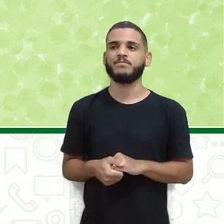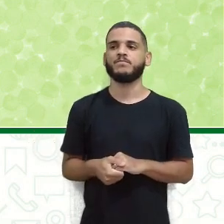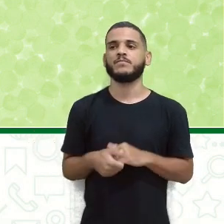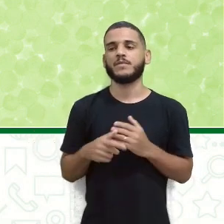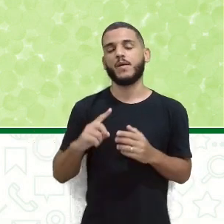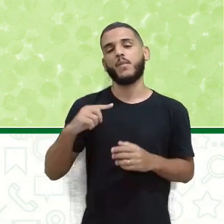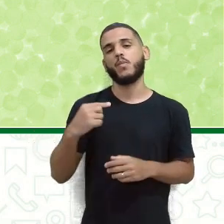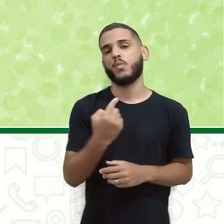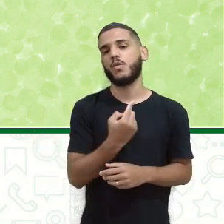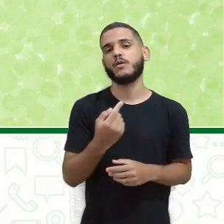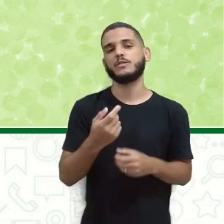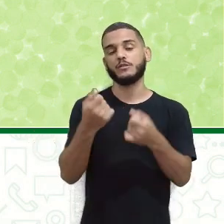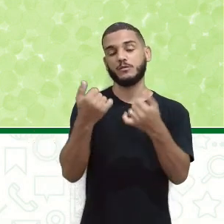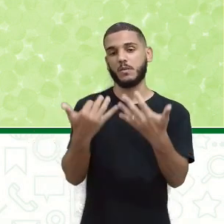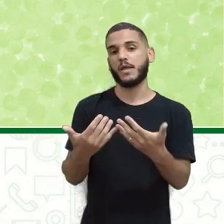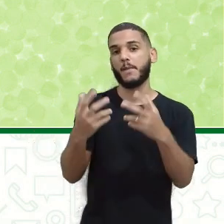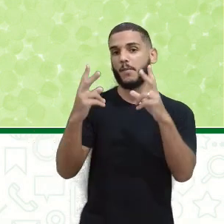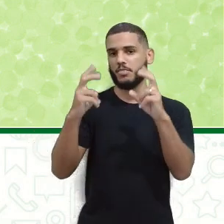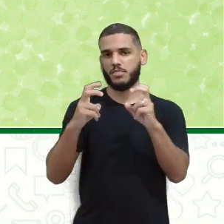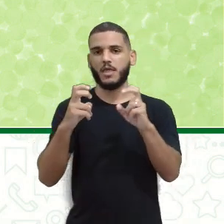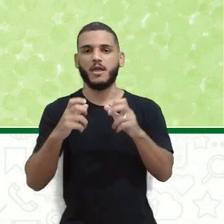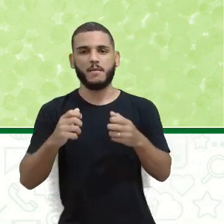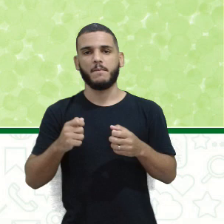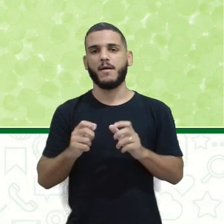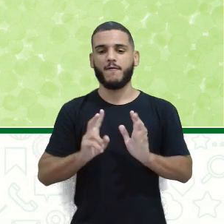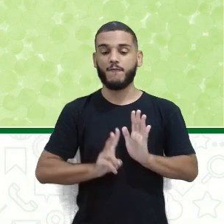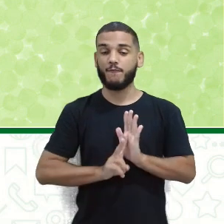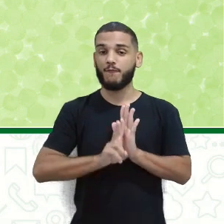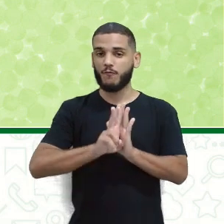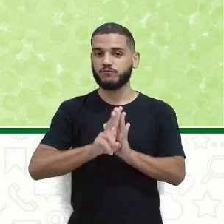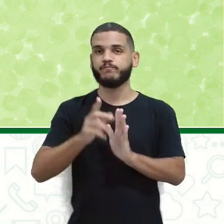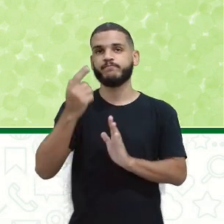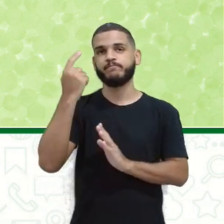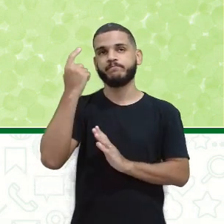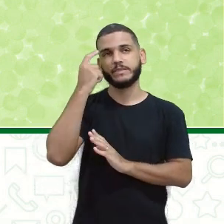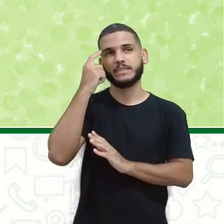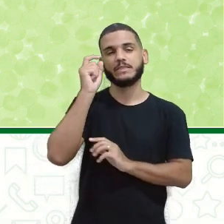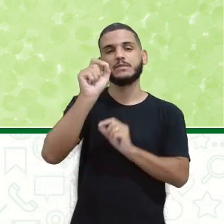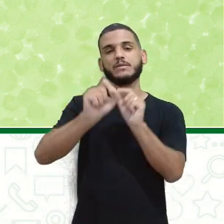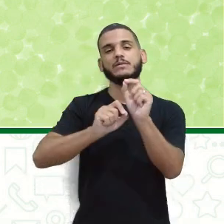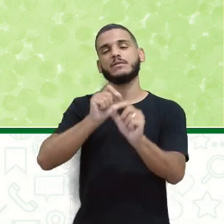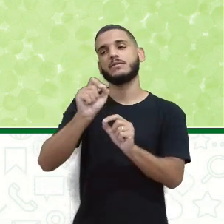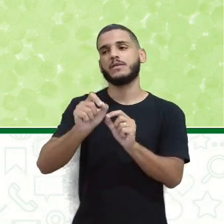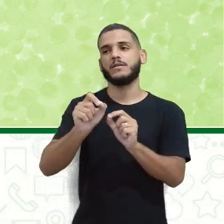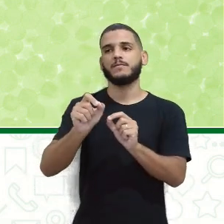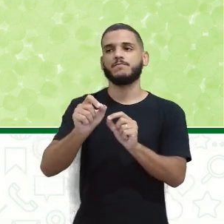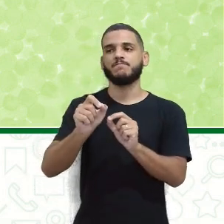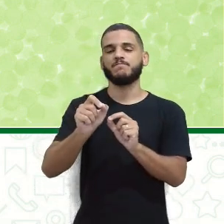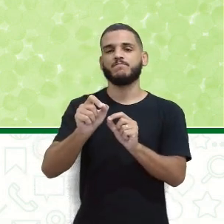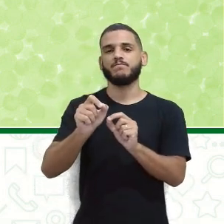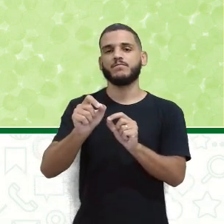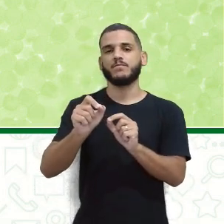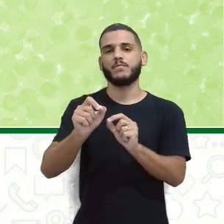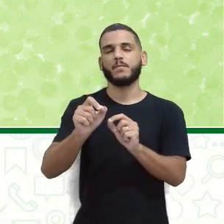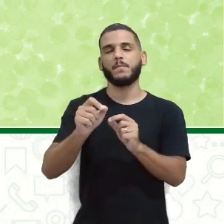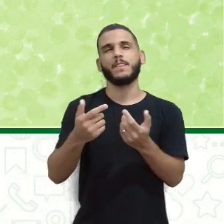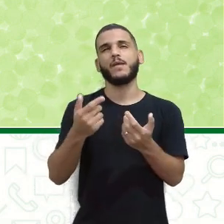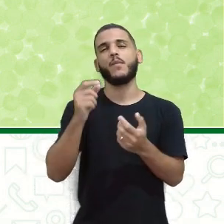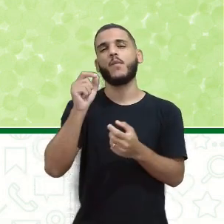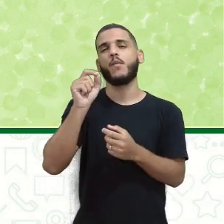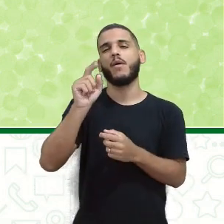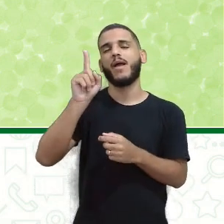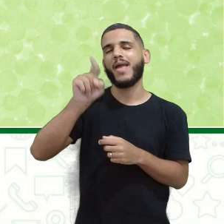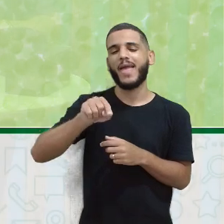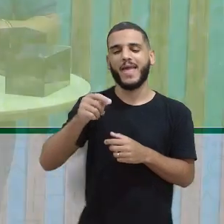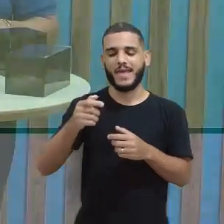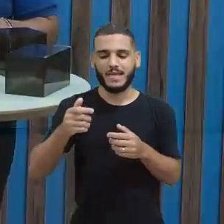quando a gente fala em volume, a gente pensa muito no que é